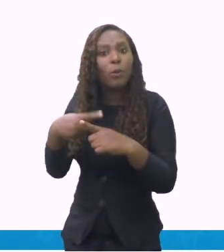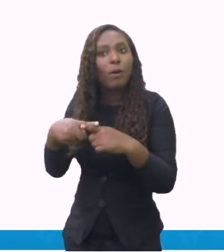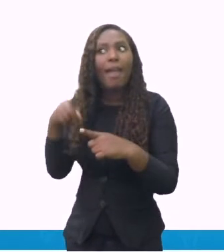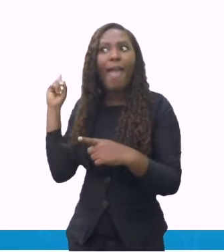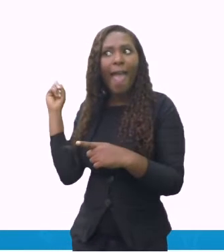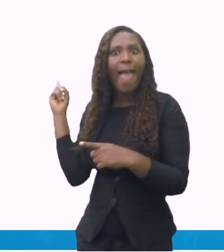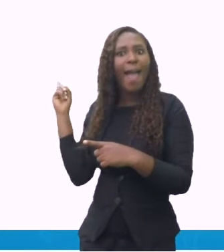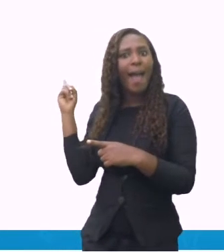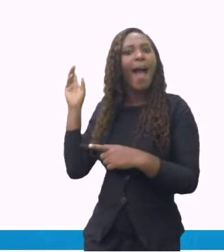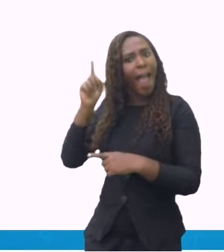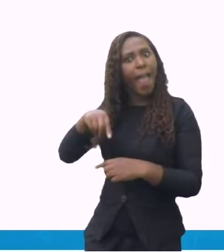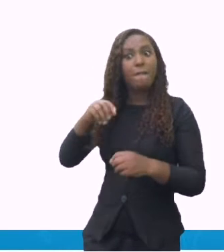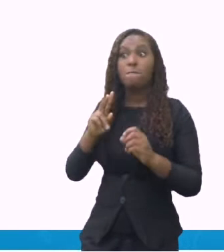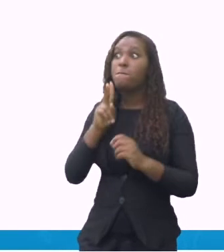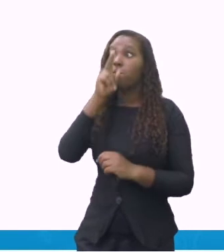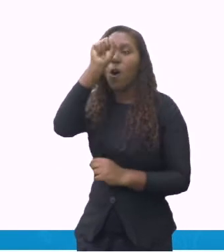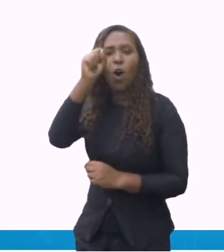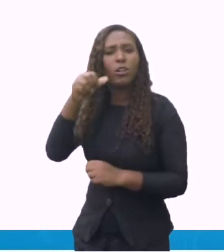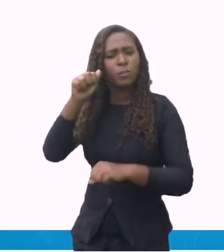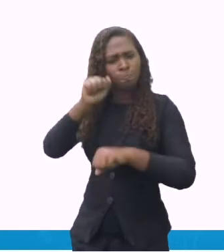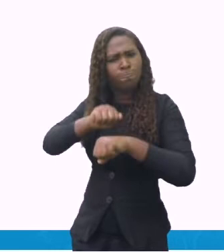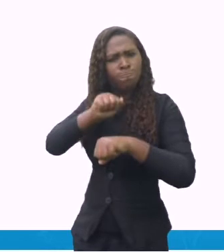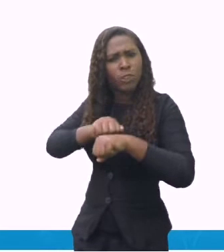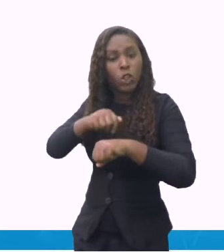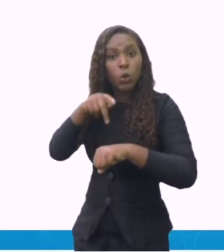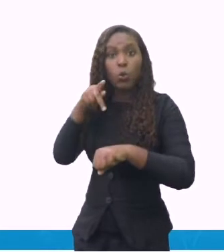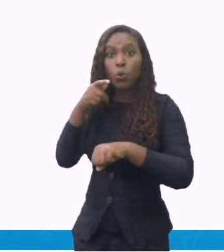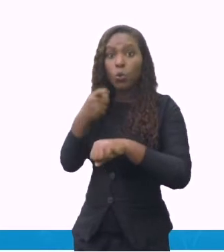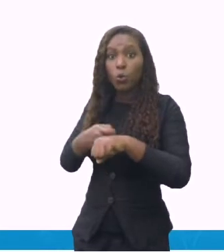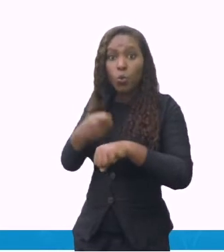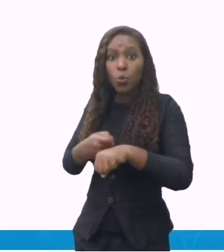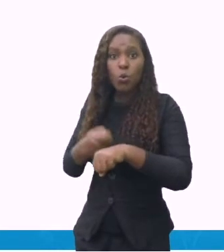têm, certo? Então, nossas